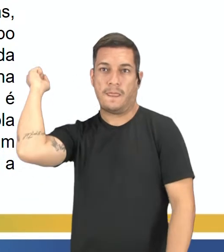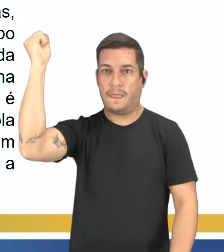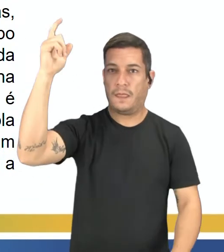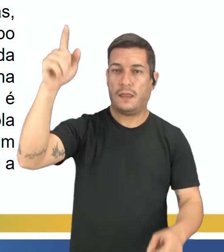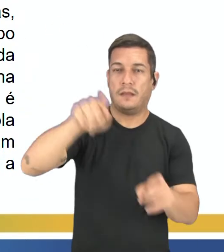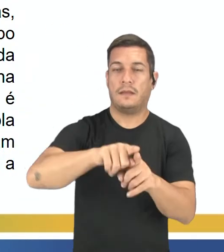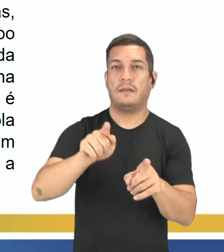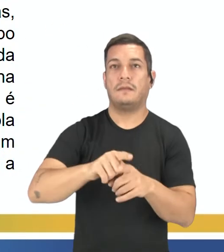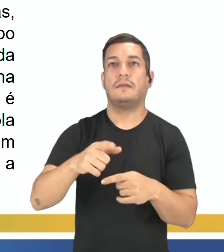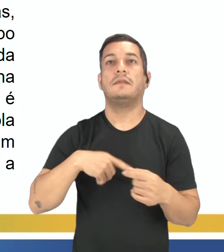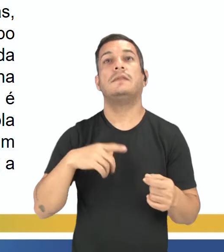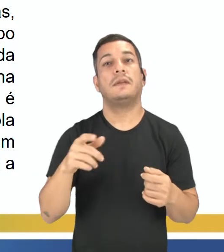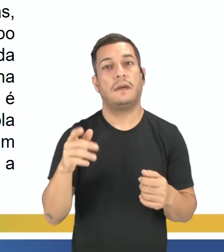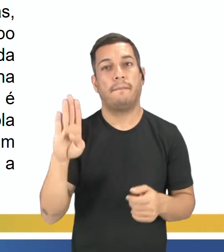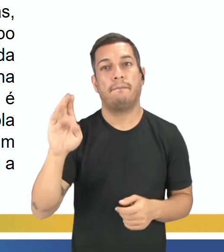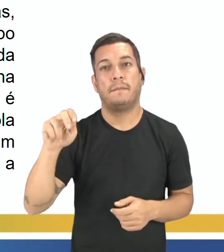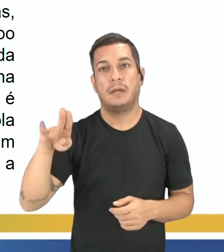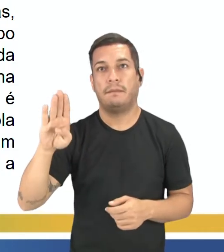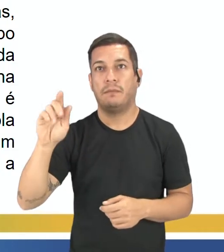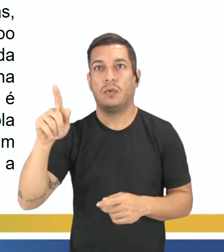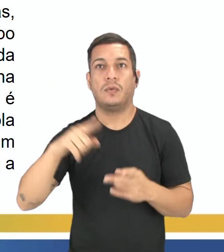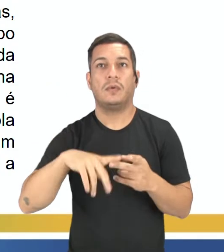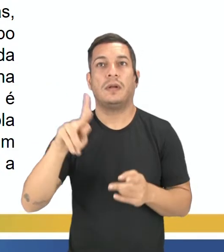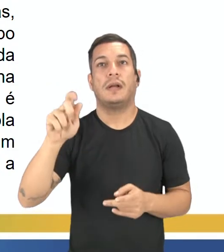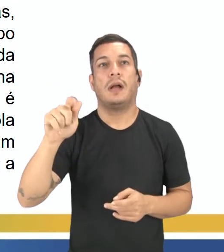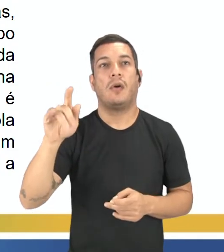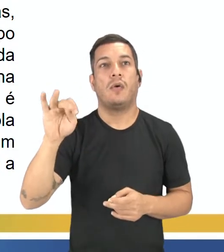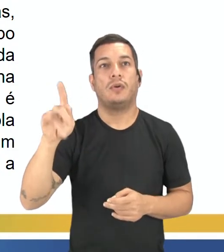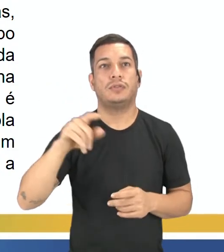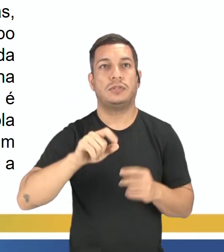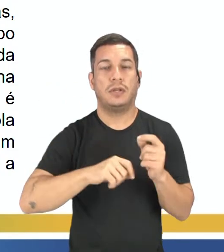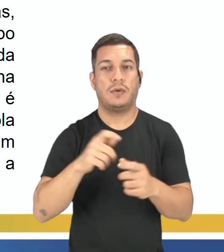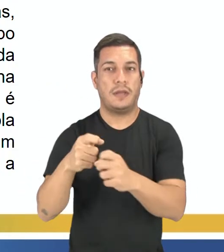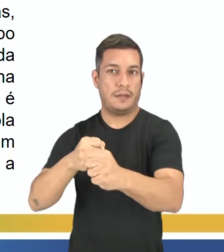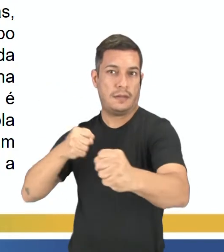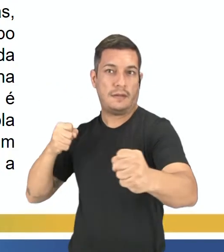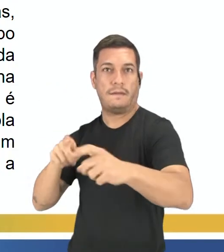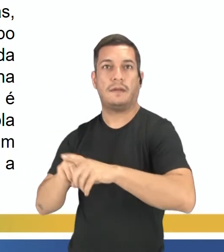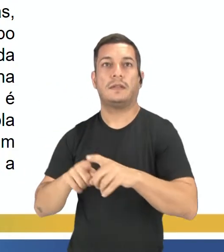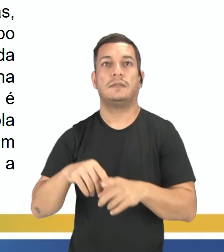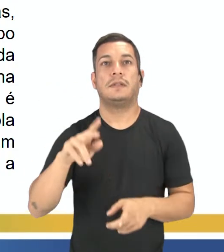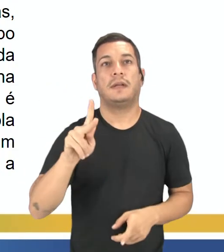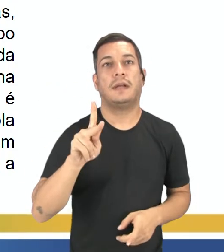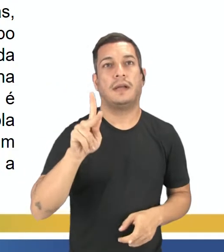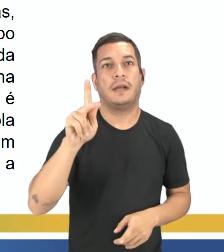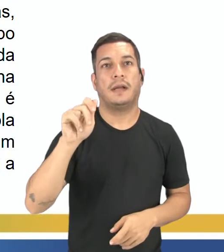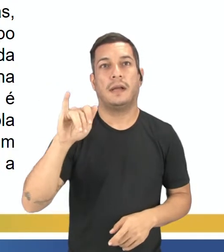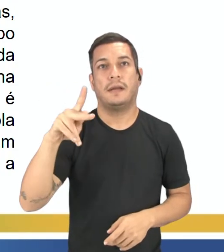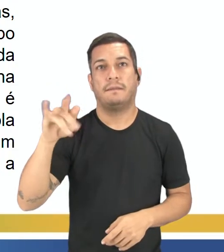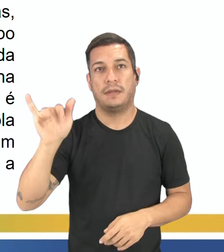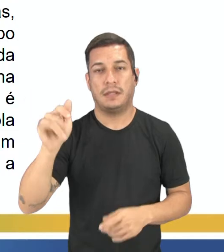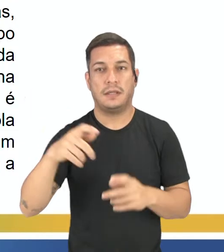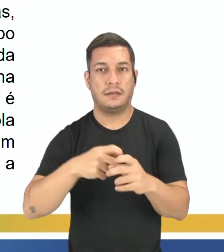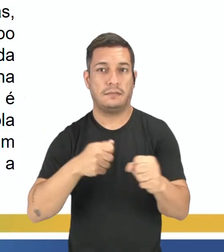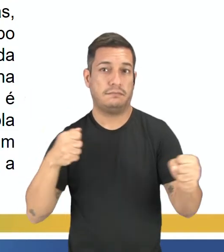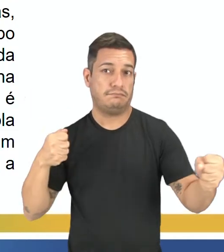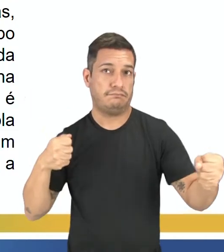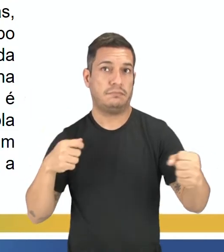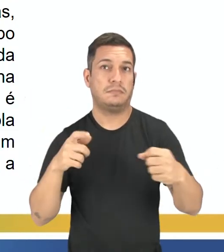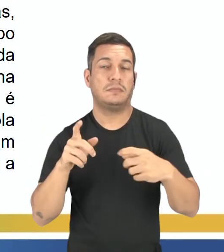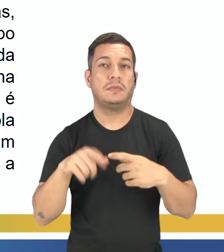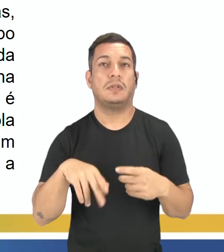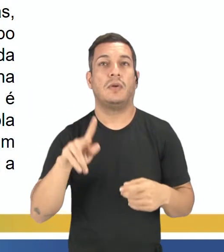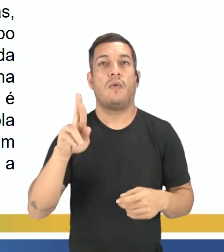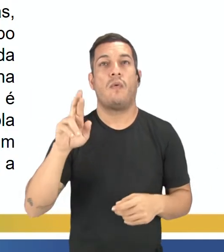eles fazem uma espécie de revezamento com bambu, o cagote, que é uma modalidade com flecha, o caipi, que é o arco e flecha,